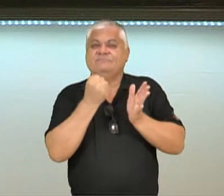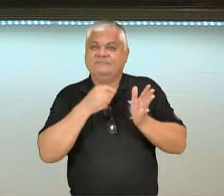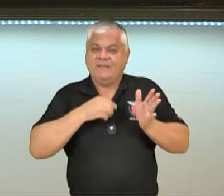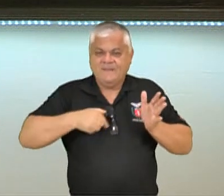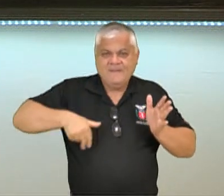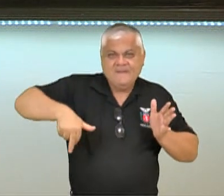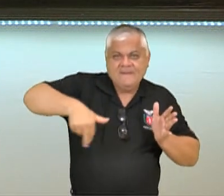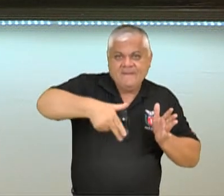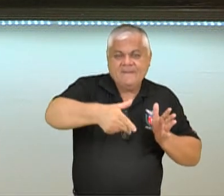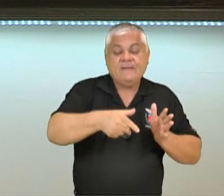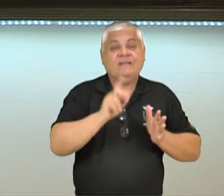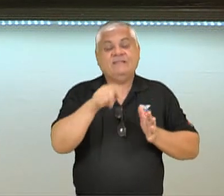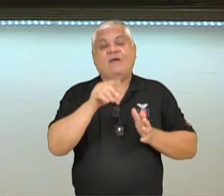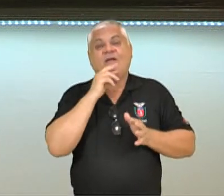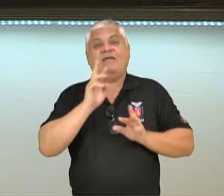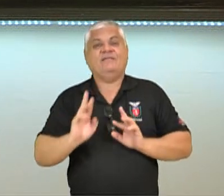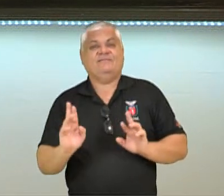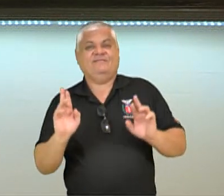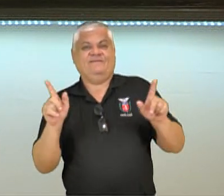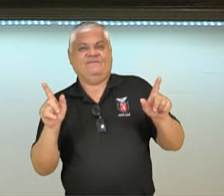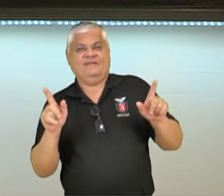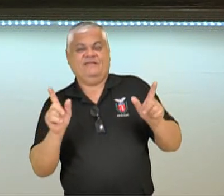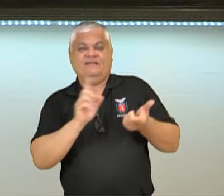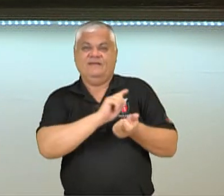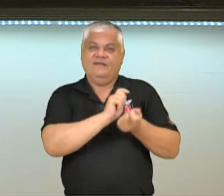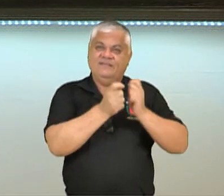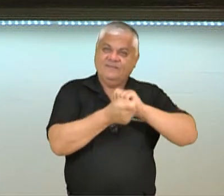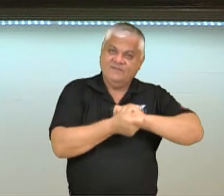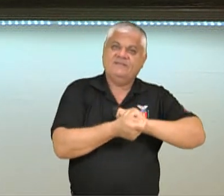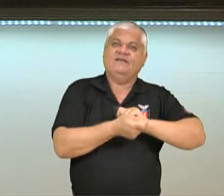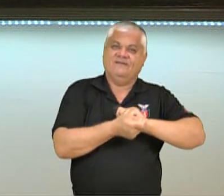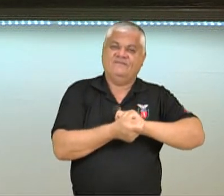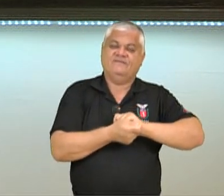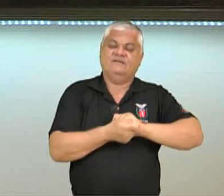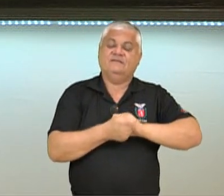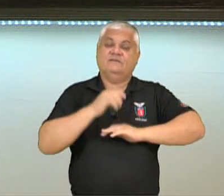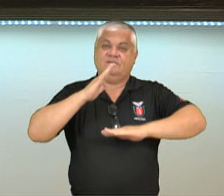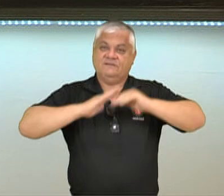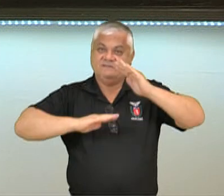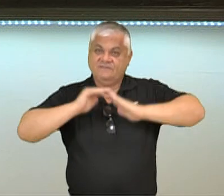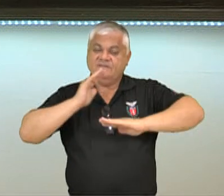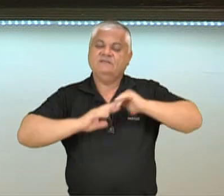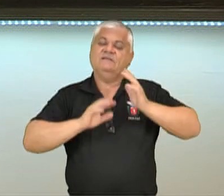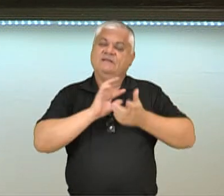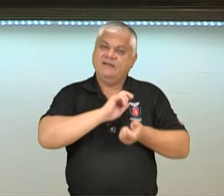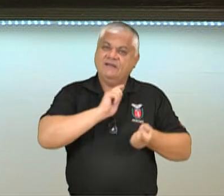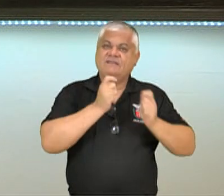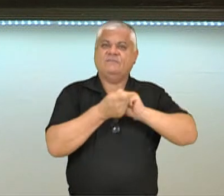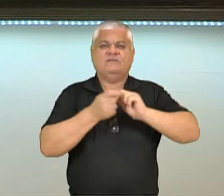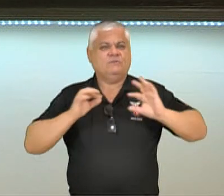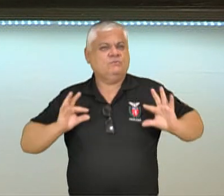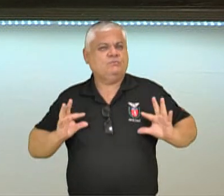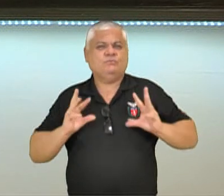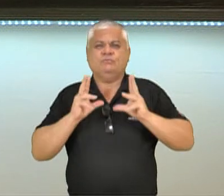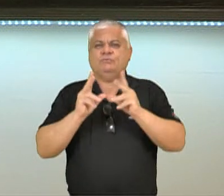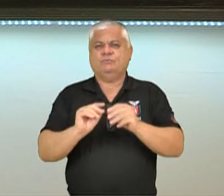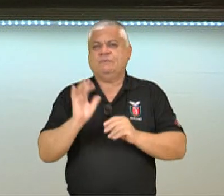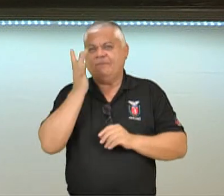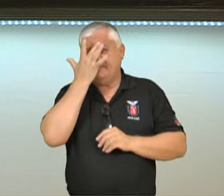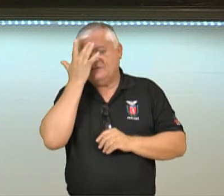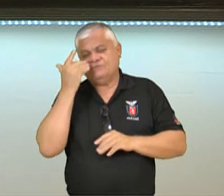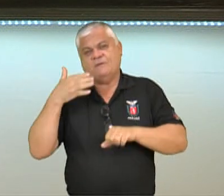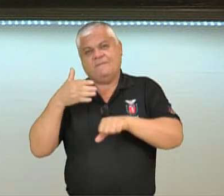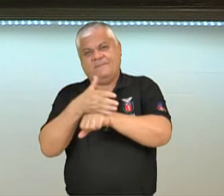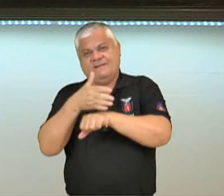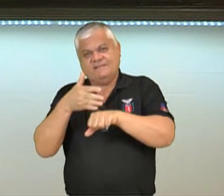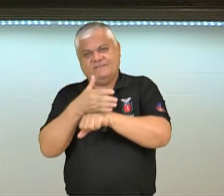passada. Então, isso vai com que a atividade possa ser adaptada a todas as pessoas que quiserem